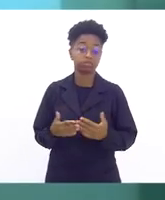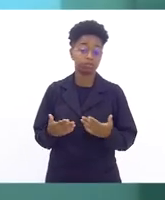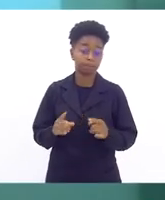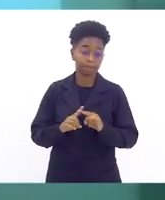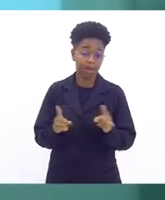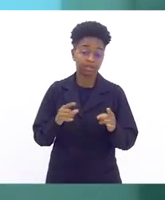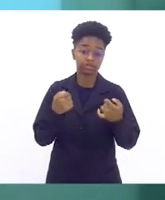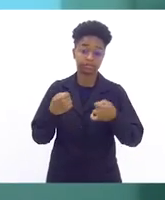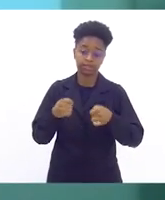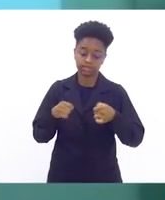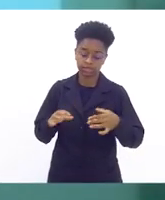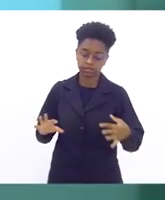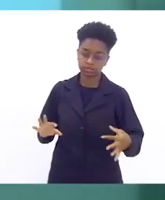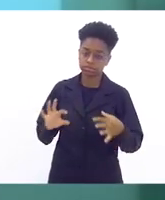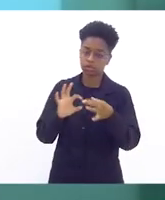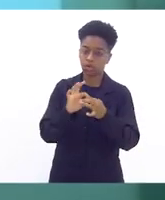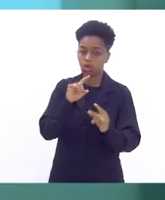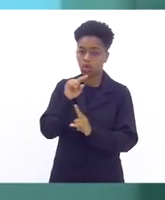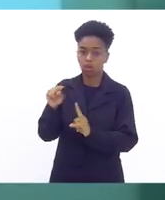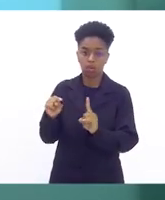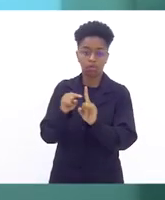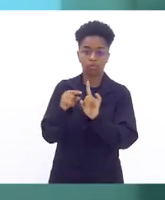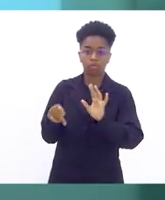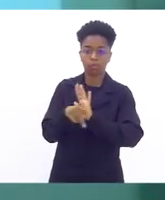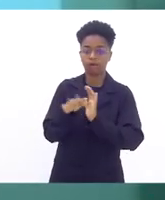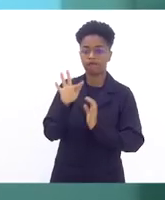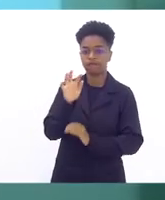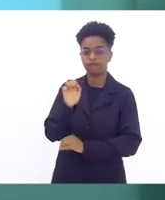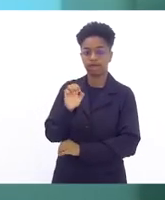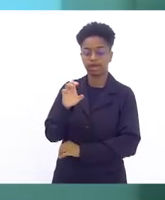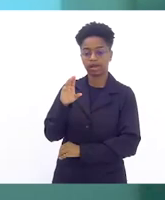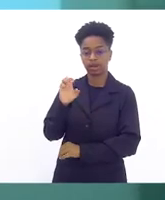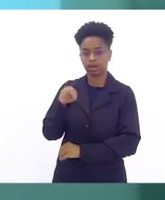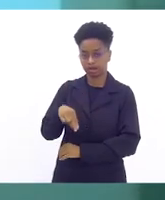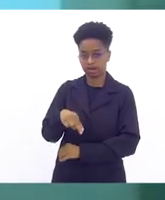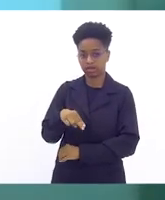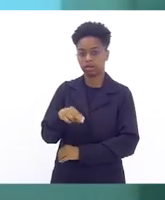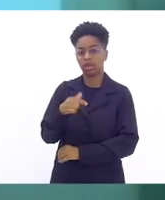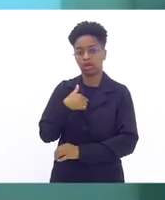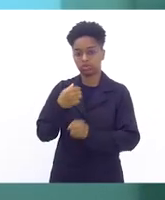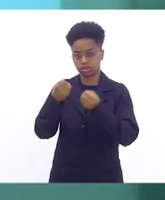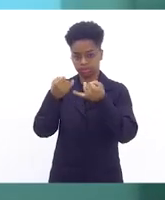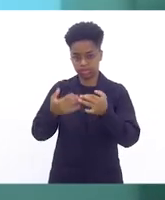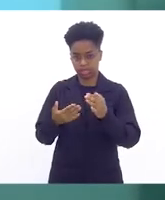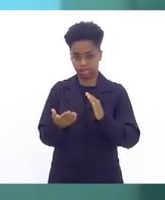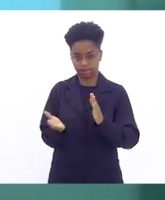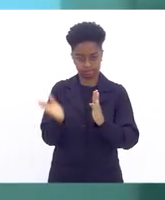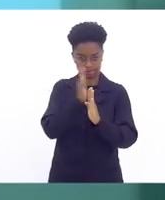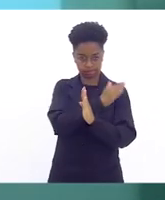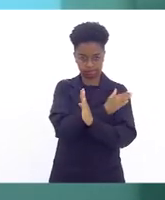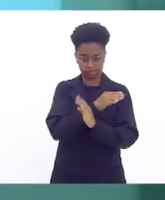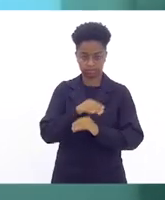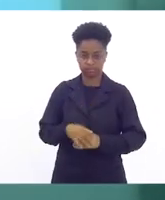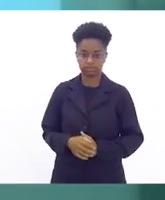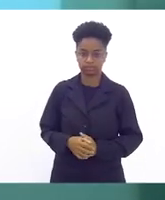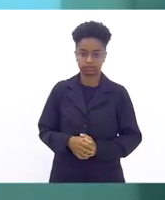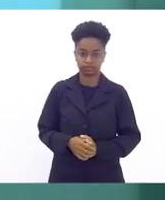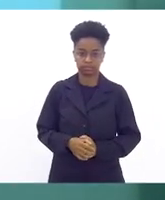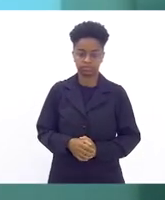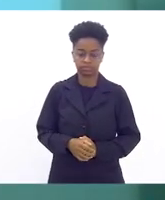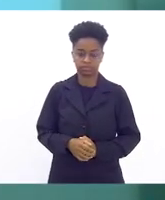estejam inconstância com os objetivos do fecan aos quais Eu mencionei quadro anterior